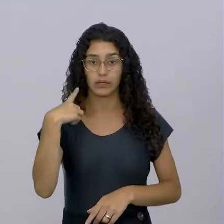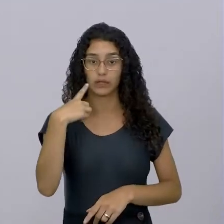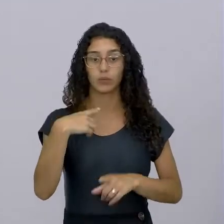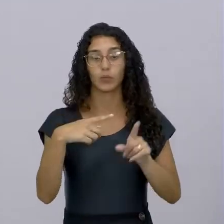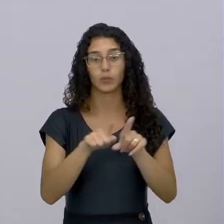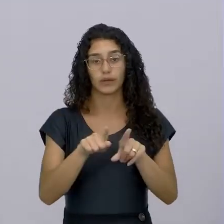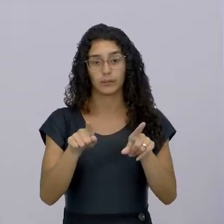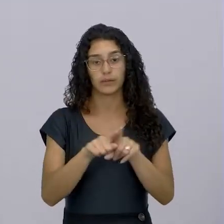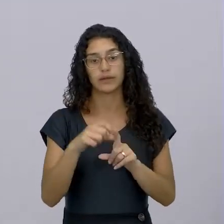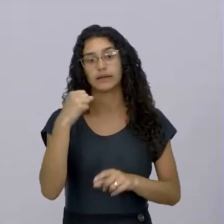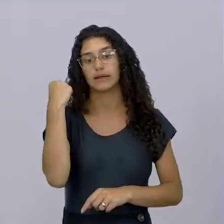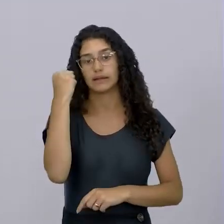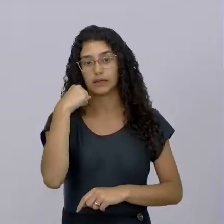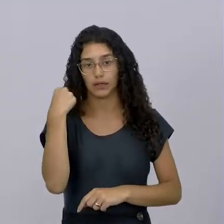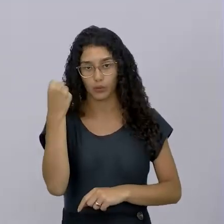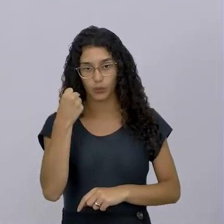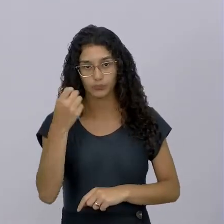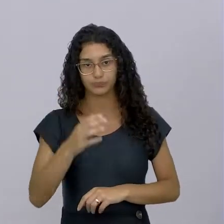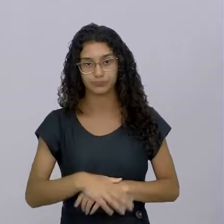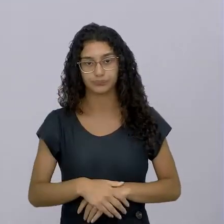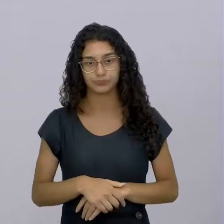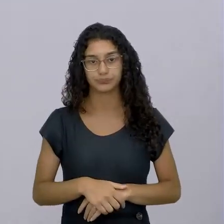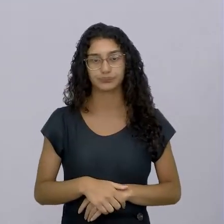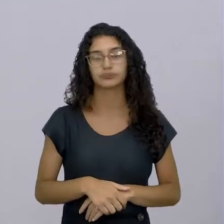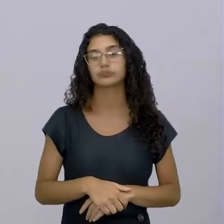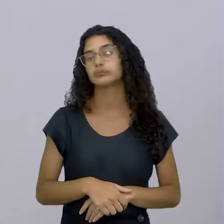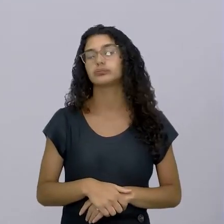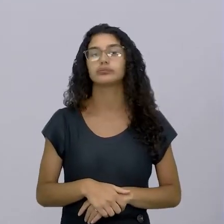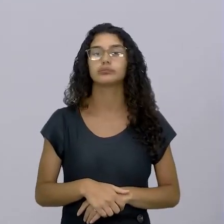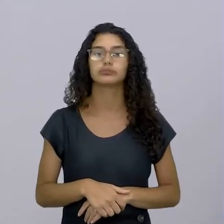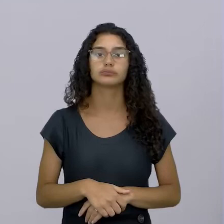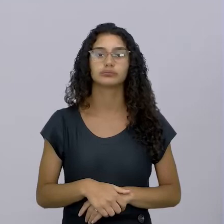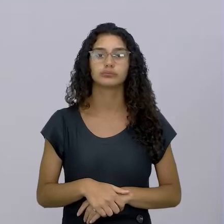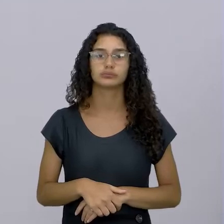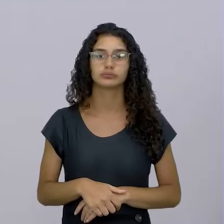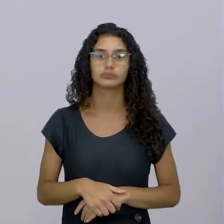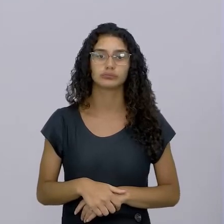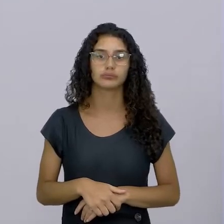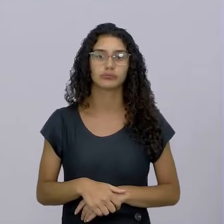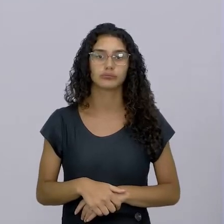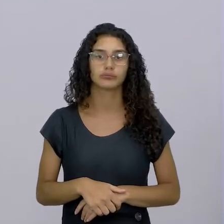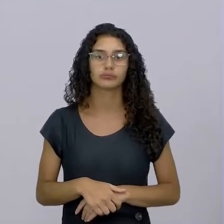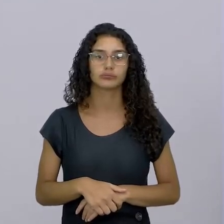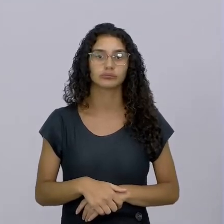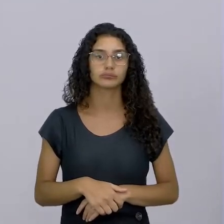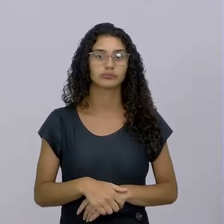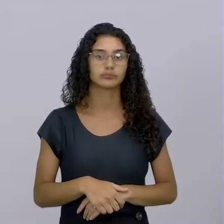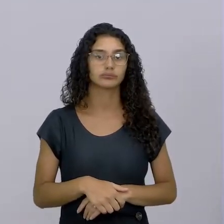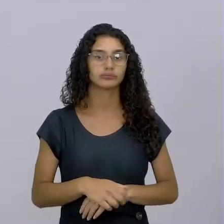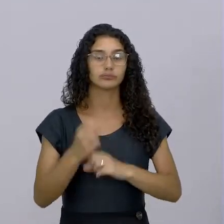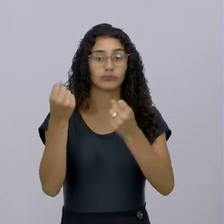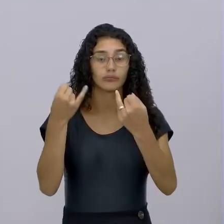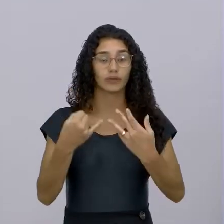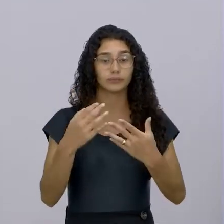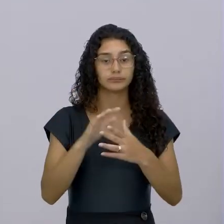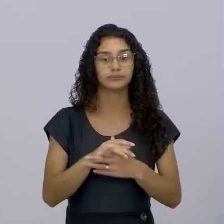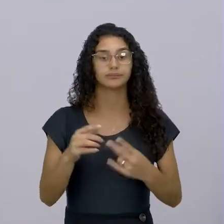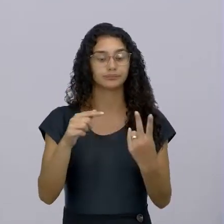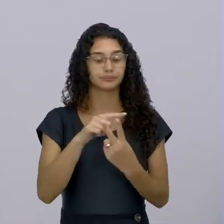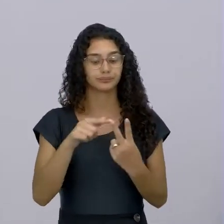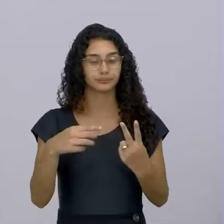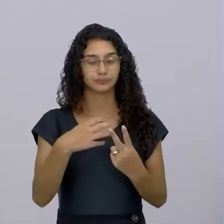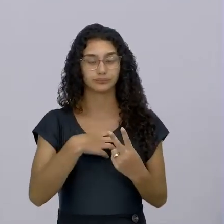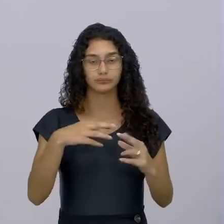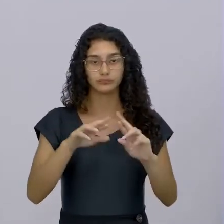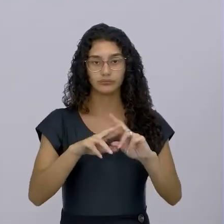e senador, na verdade, né. Então, vamos lá, né, vamos falar disso. Os senadores dos diferentes